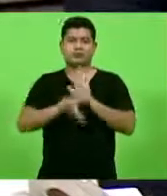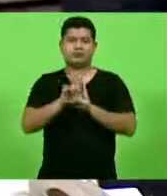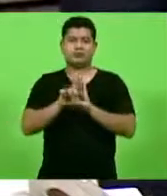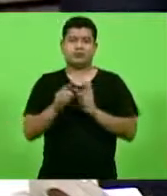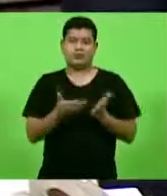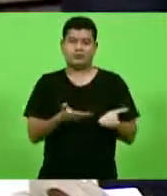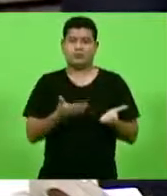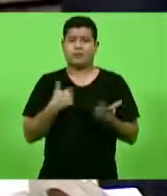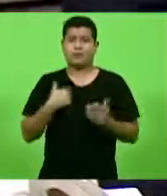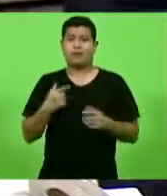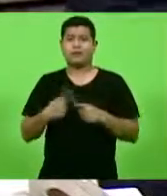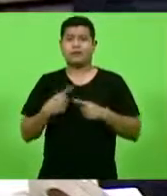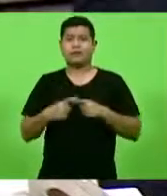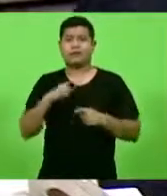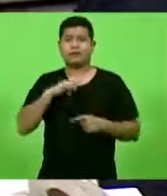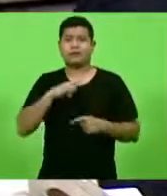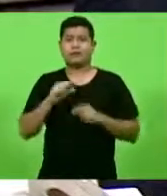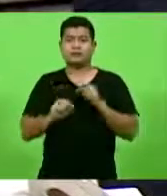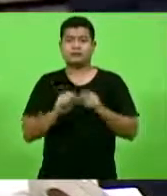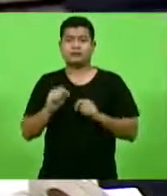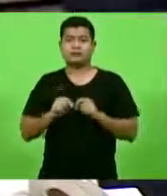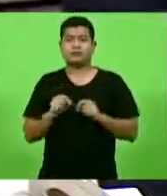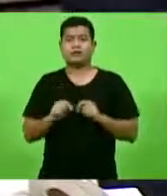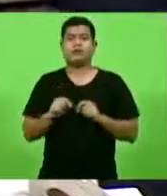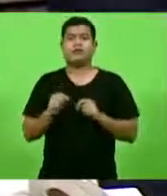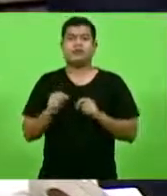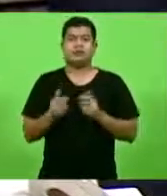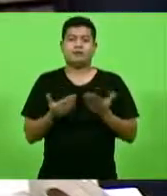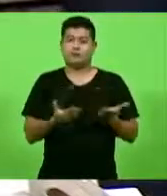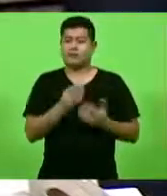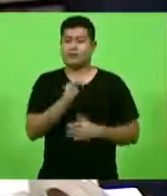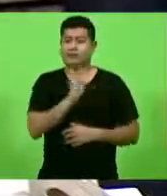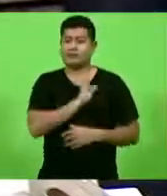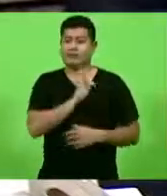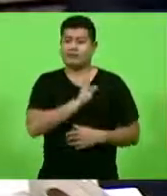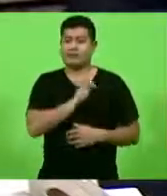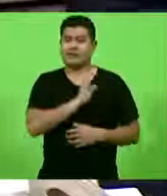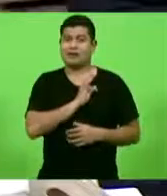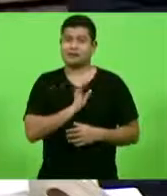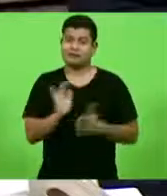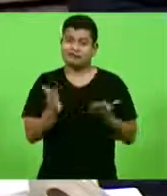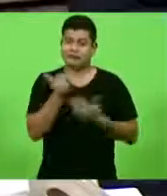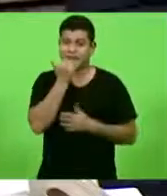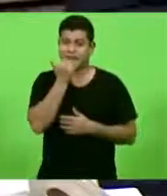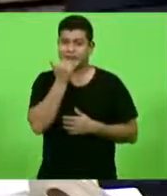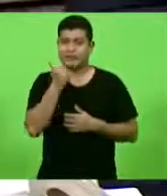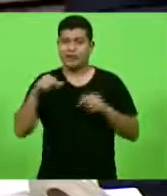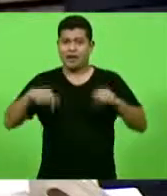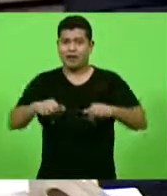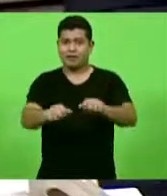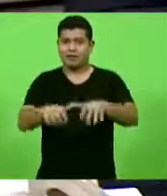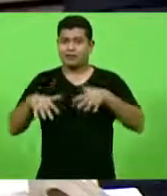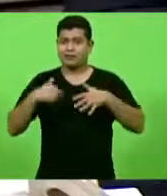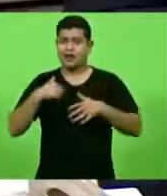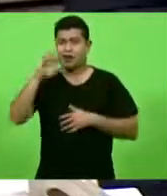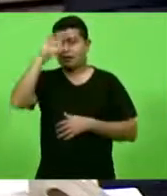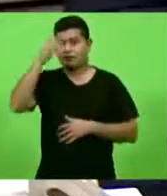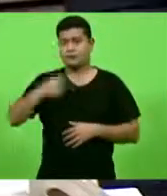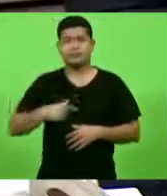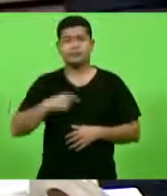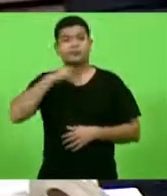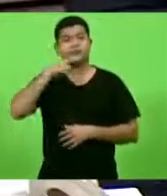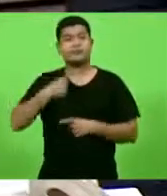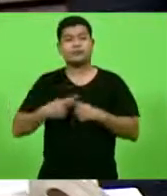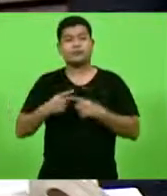motivo técnico aqui para ser contrário. E aí, me perdoem, esse motivo aqui, ninguém aqui nesse plenário vai conseguir resolver. Porque o